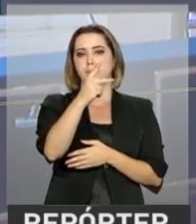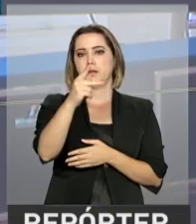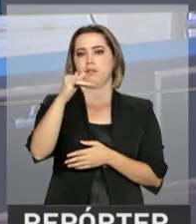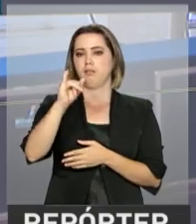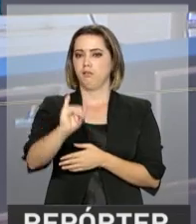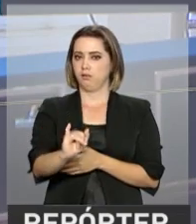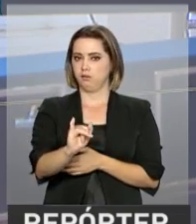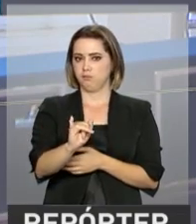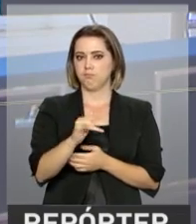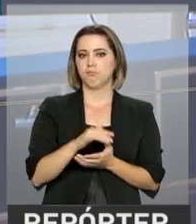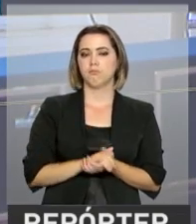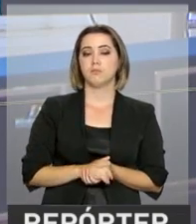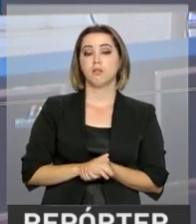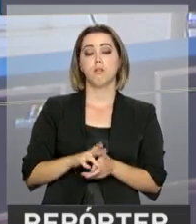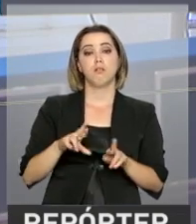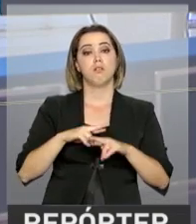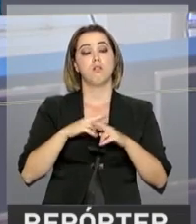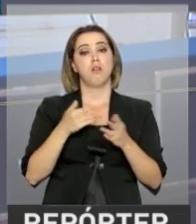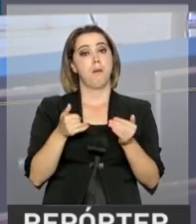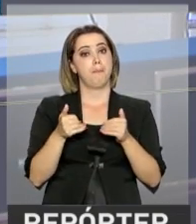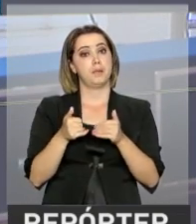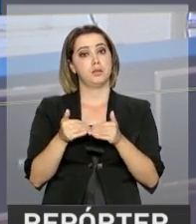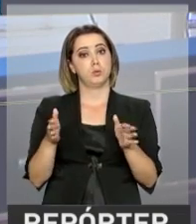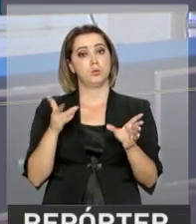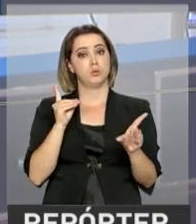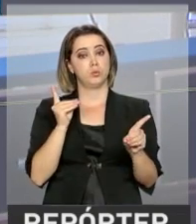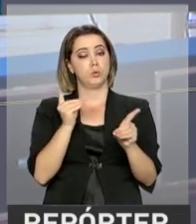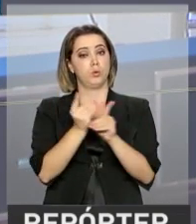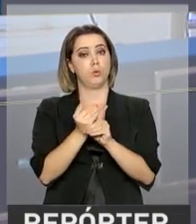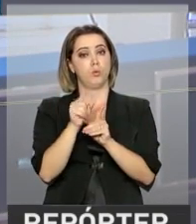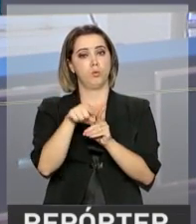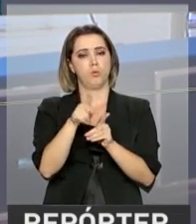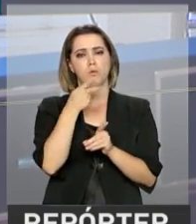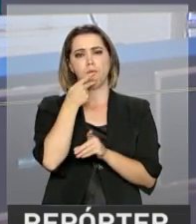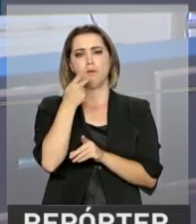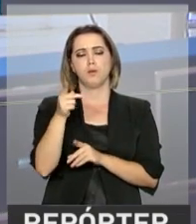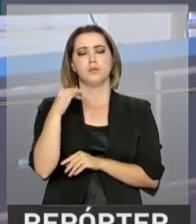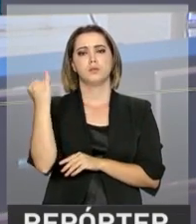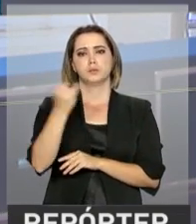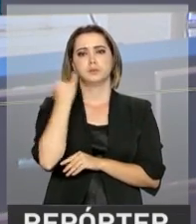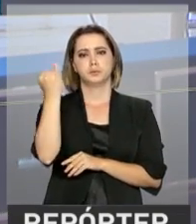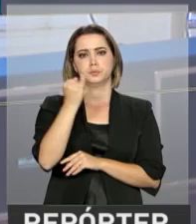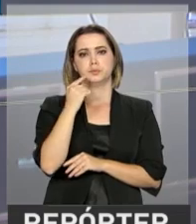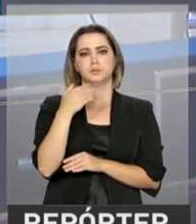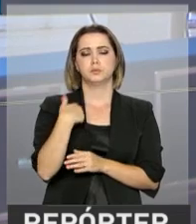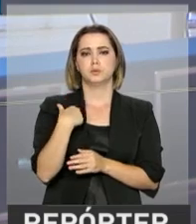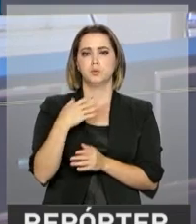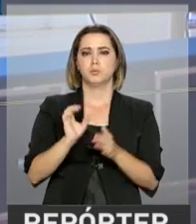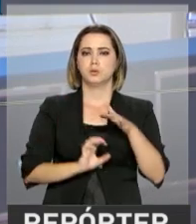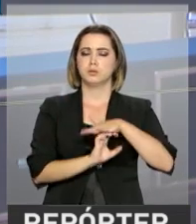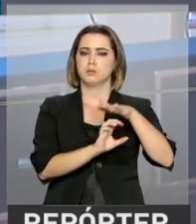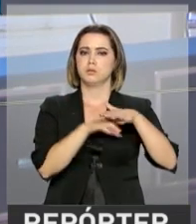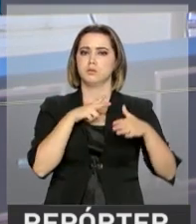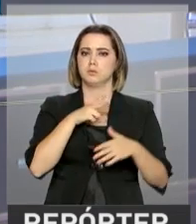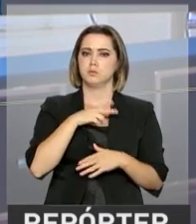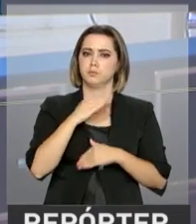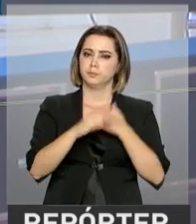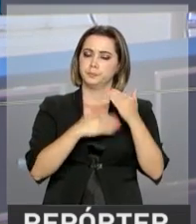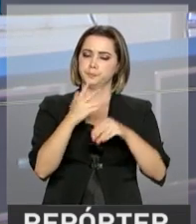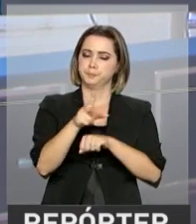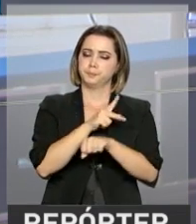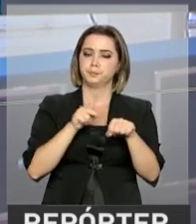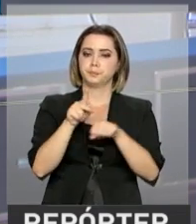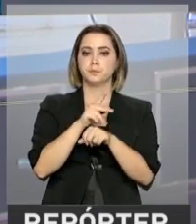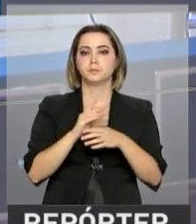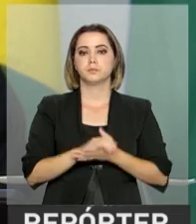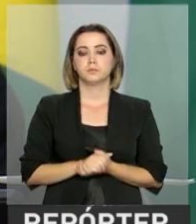investimentos o PPI durante a abertura do encontro o presidente reafirmou a importância da iniciativa privada para o desenvolvimento